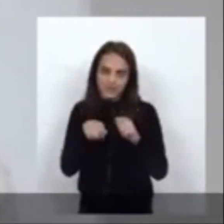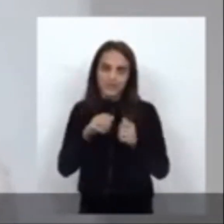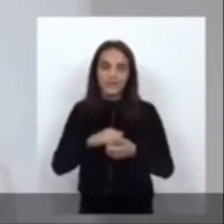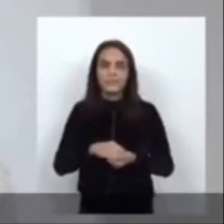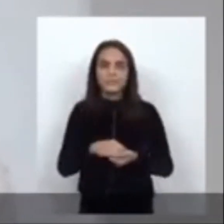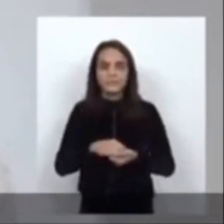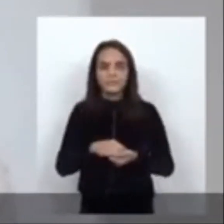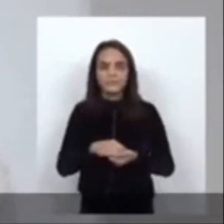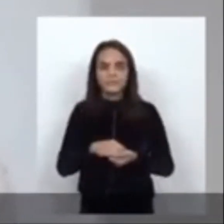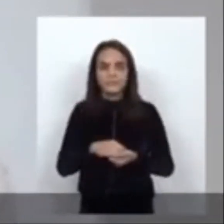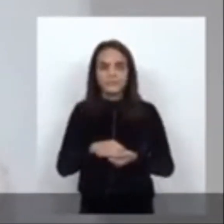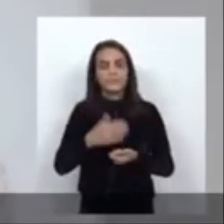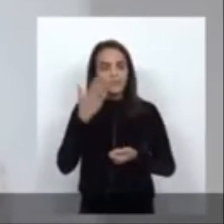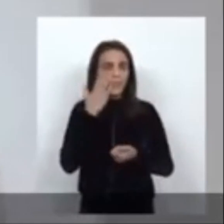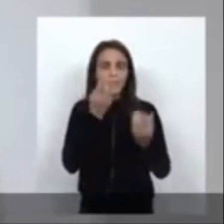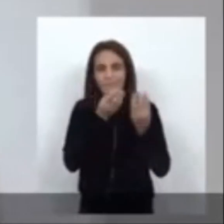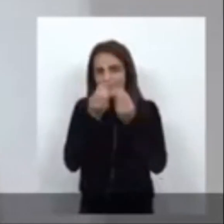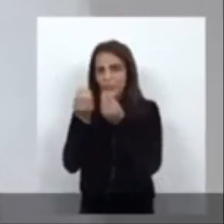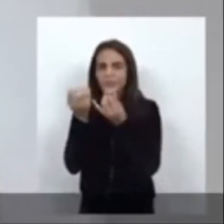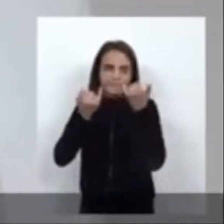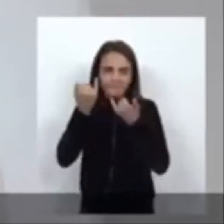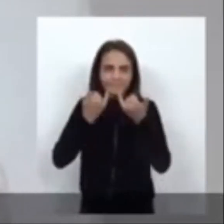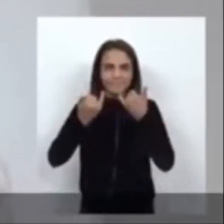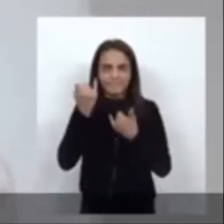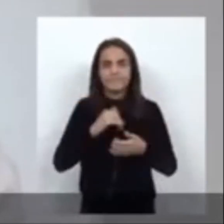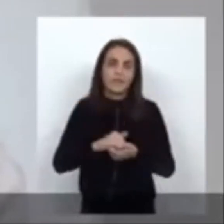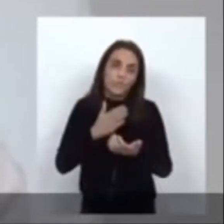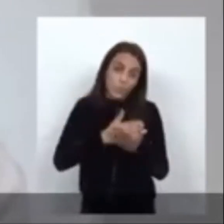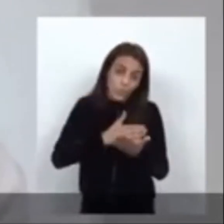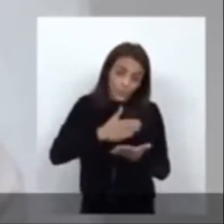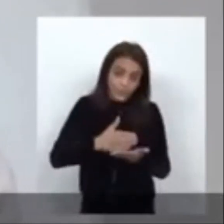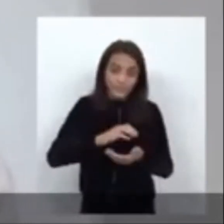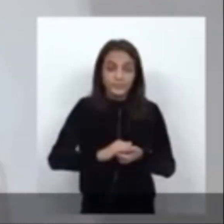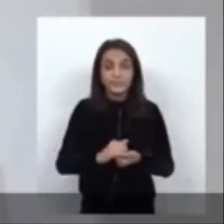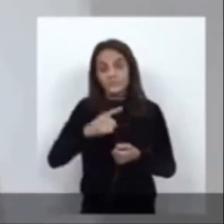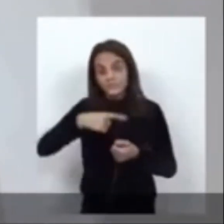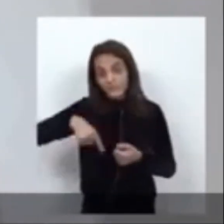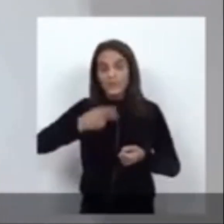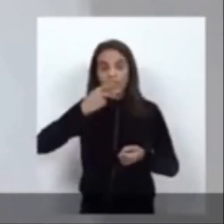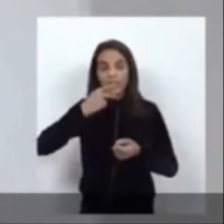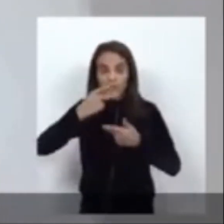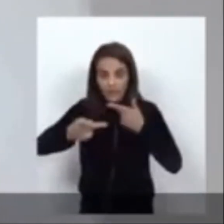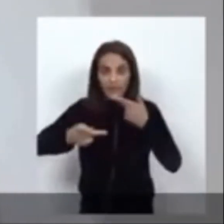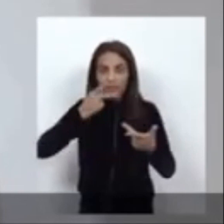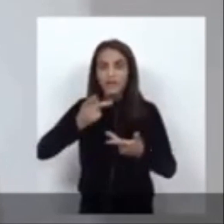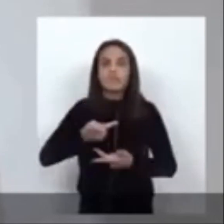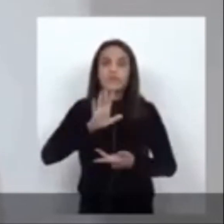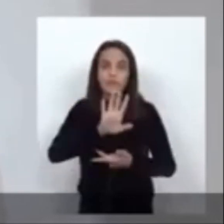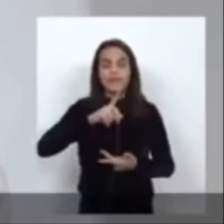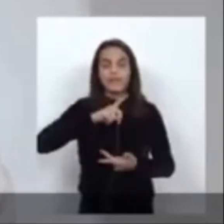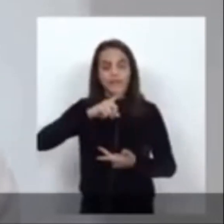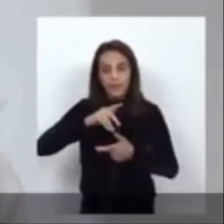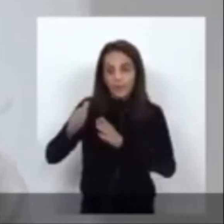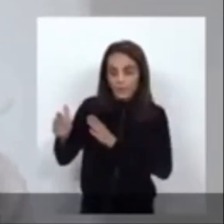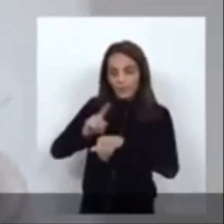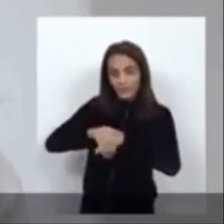maneira... a gente sabe que são muitas informações, né, Roberta? Então, no começo, a gente fala aqui, mas é porque a gente tem um tempo